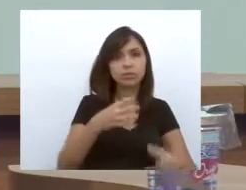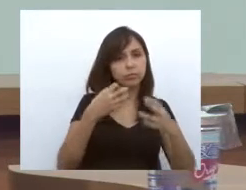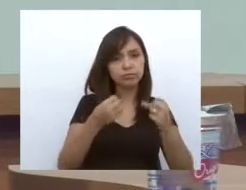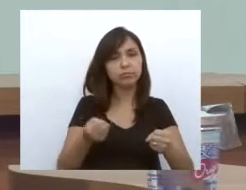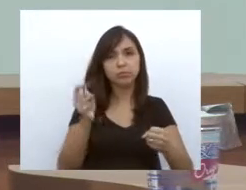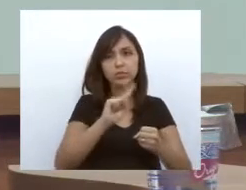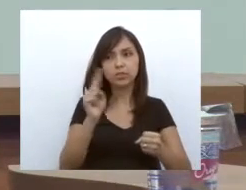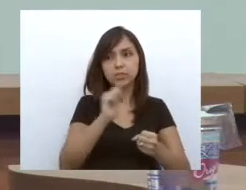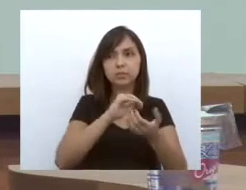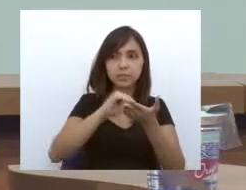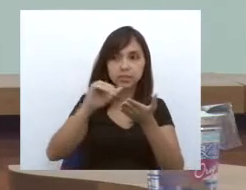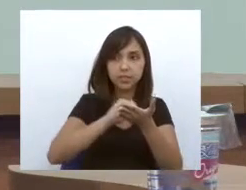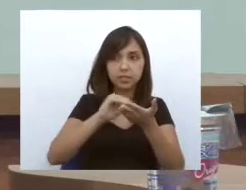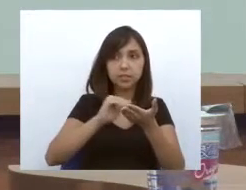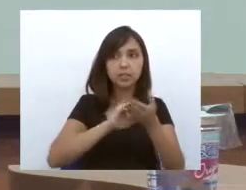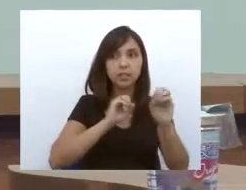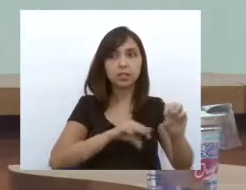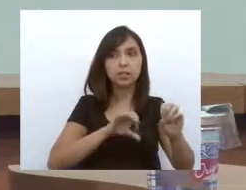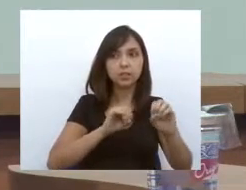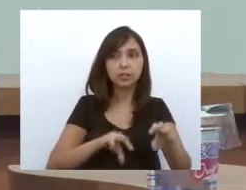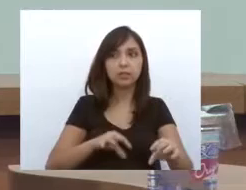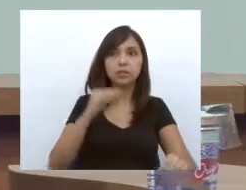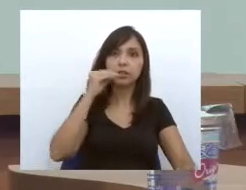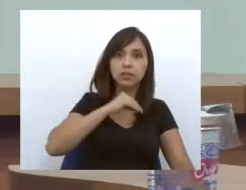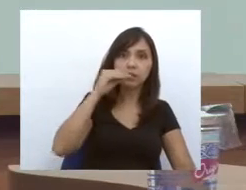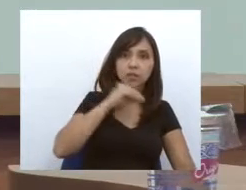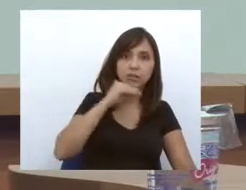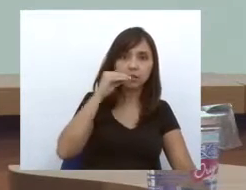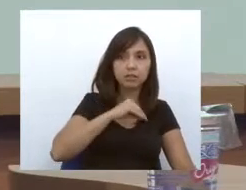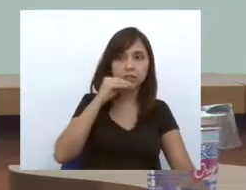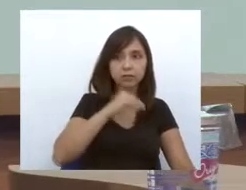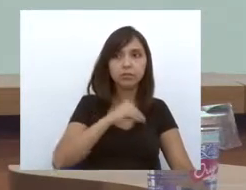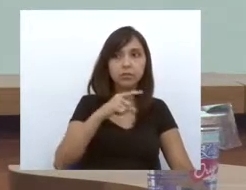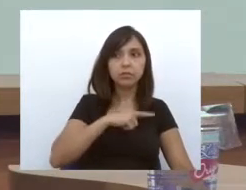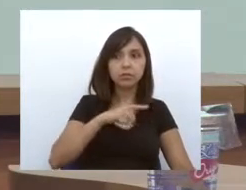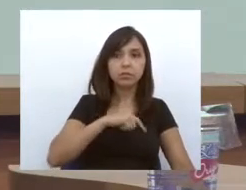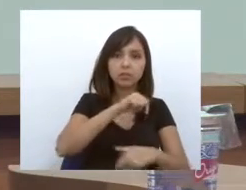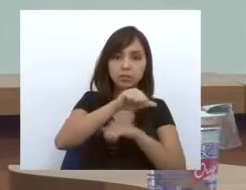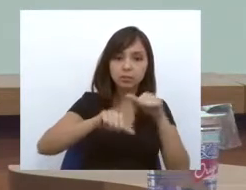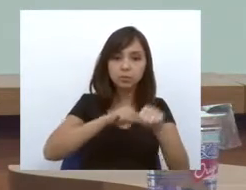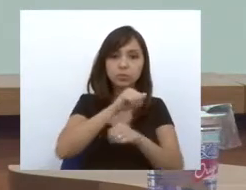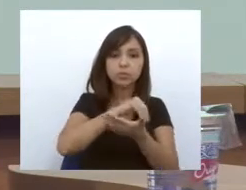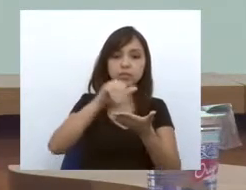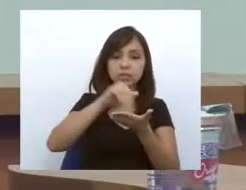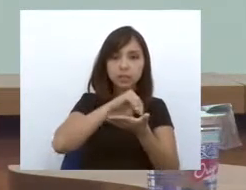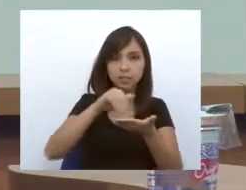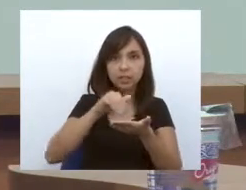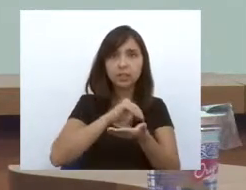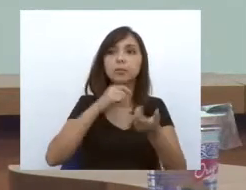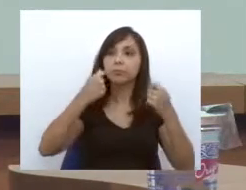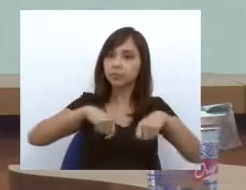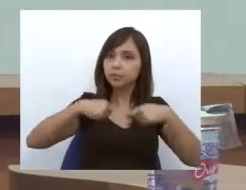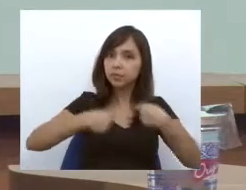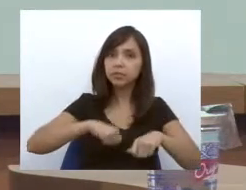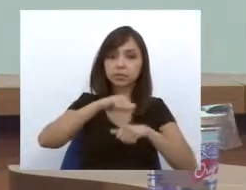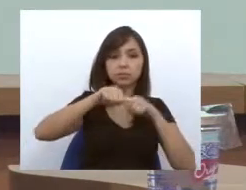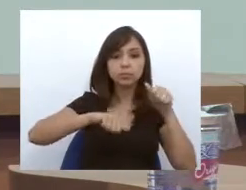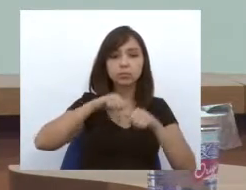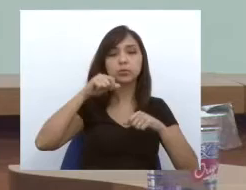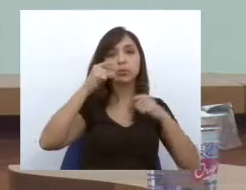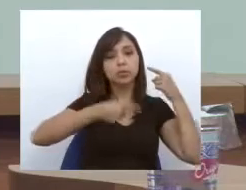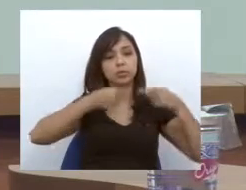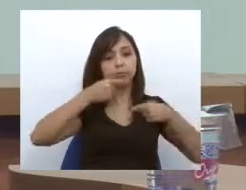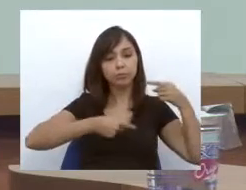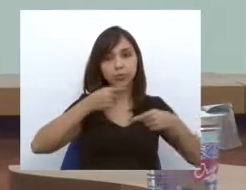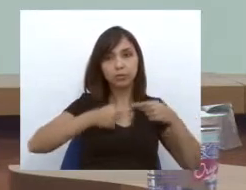sustenta. Secretaria da Educação é fraca. Tem que mudar o secretário. Tem que mudar a política